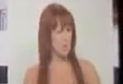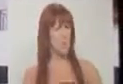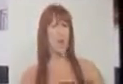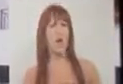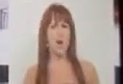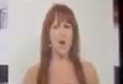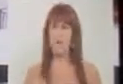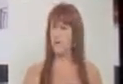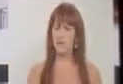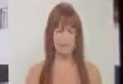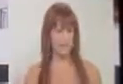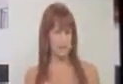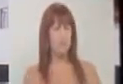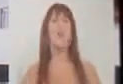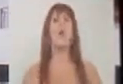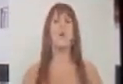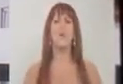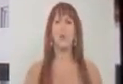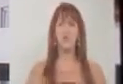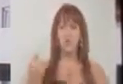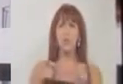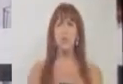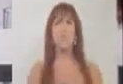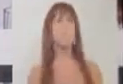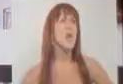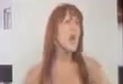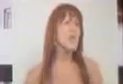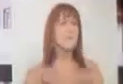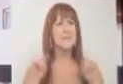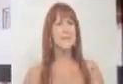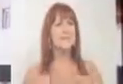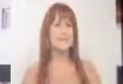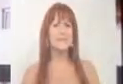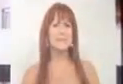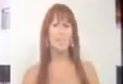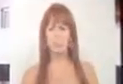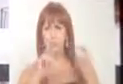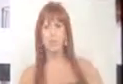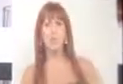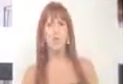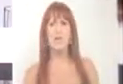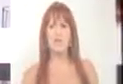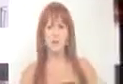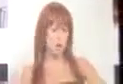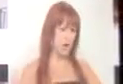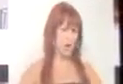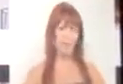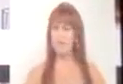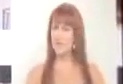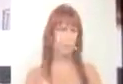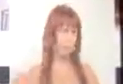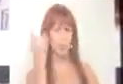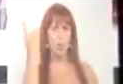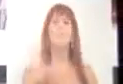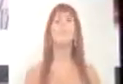inexistente nos vem trazer, e que é uma discussão, ou melhor, nesta mudança, nesta alteração que é imposta e não